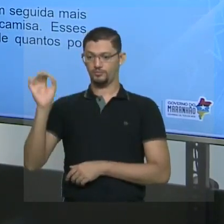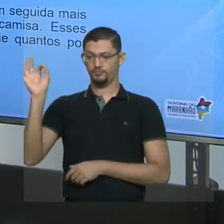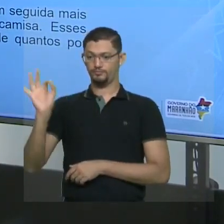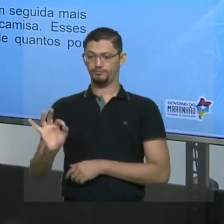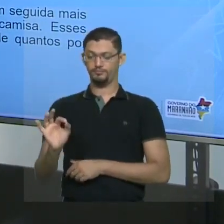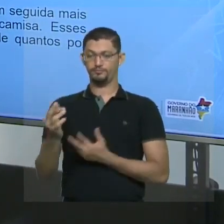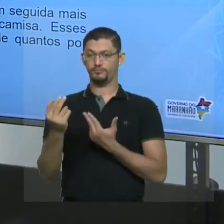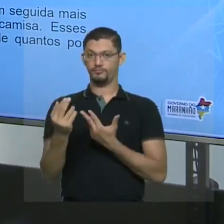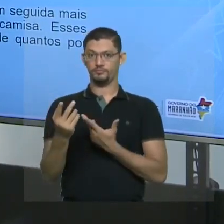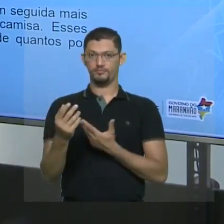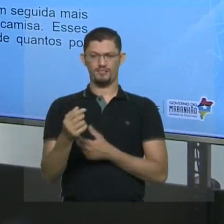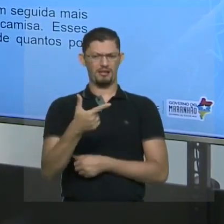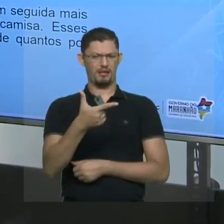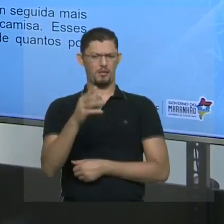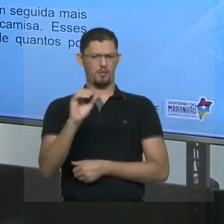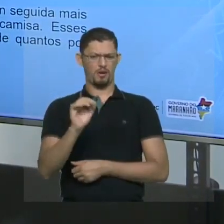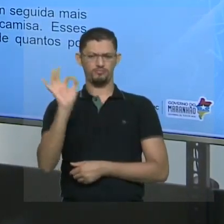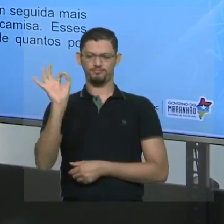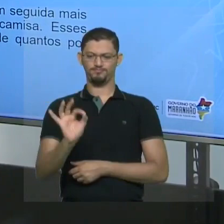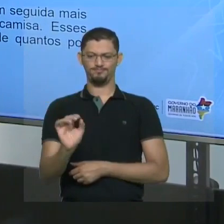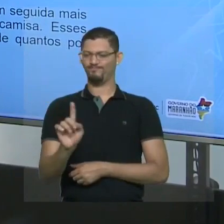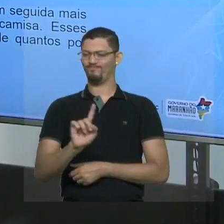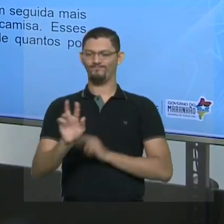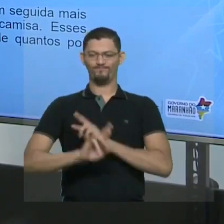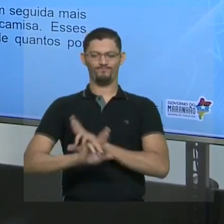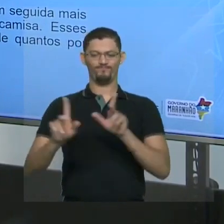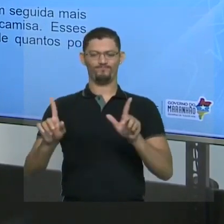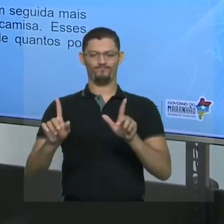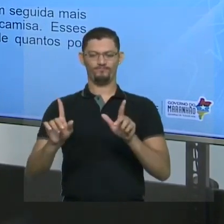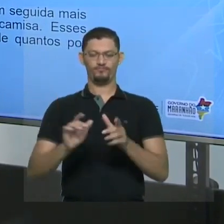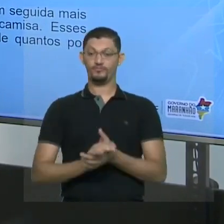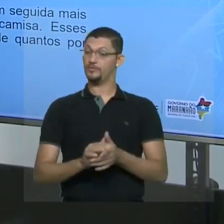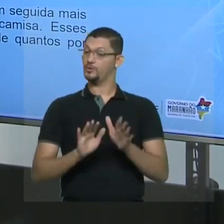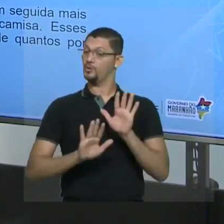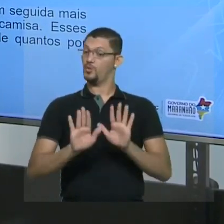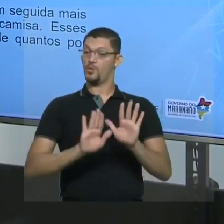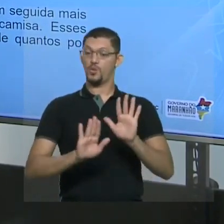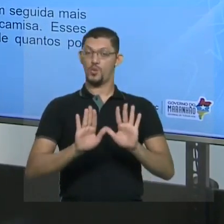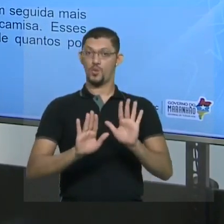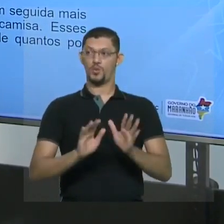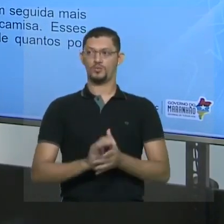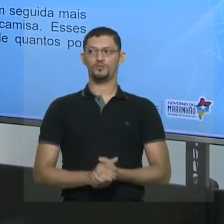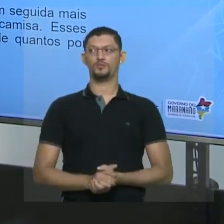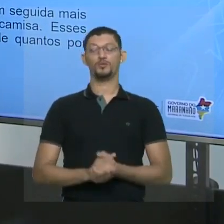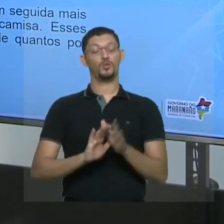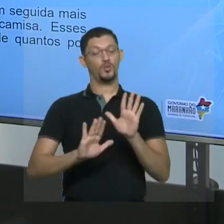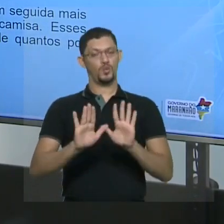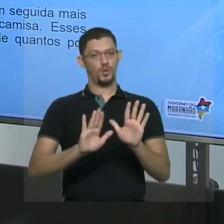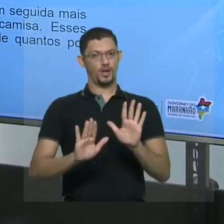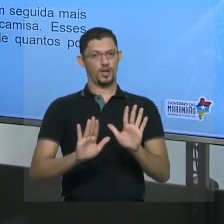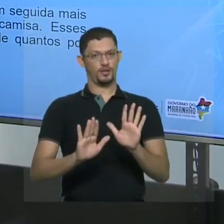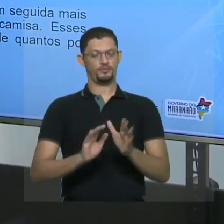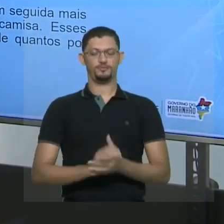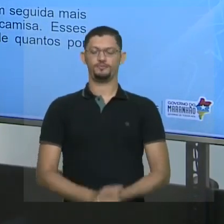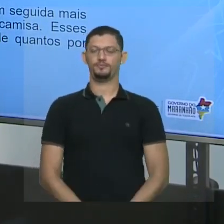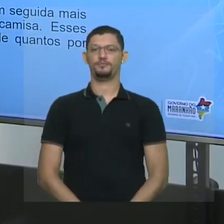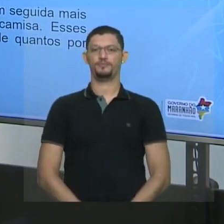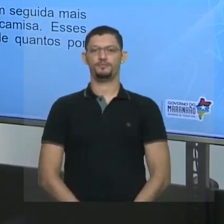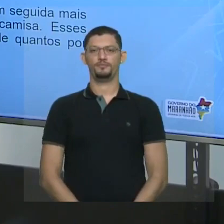mesma coisa que um desconto de 20%? Não, não é. Então, cuidado com isso. Muito, muito cuidado com